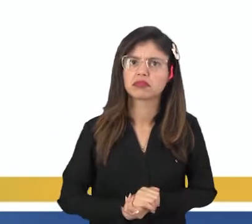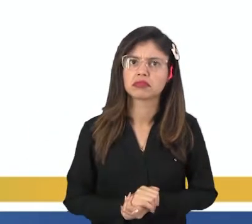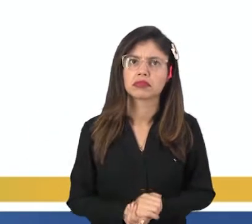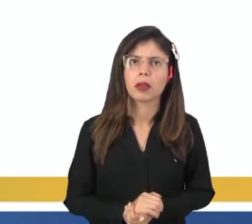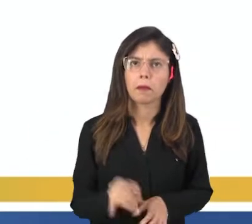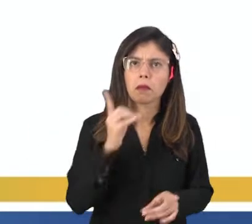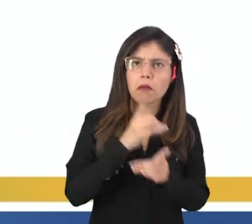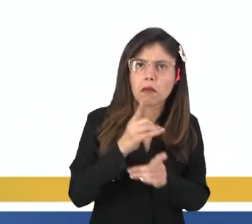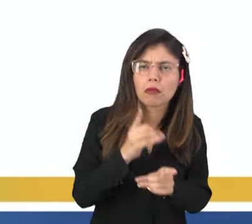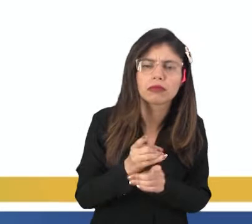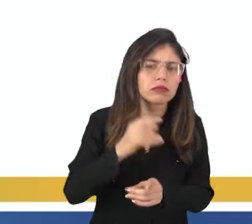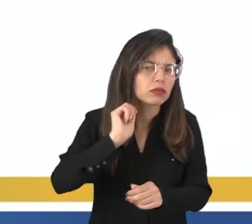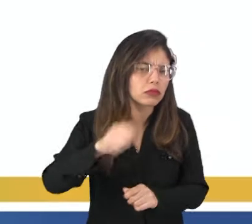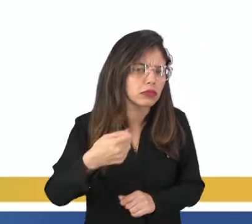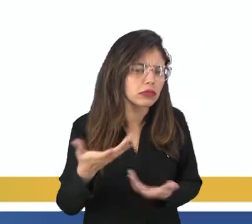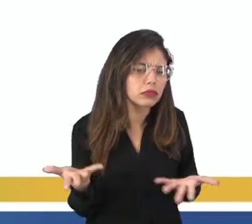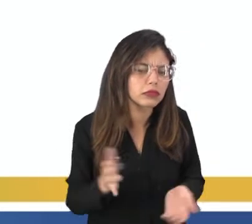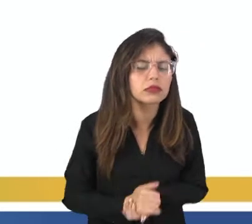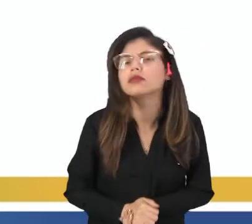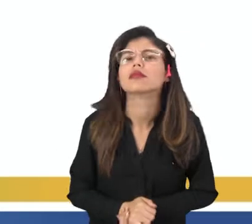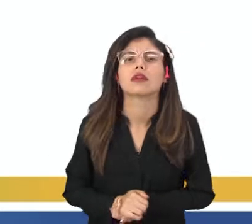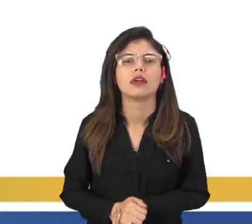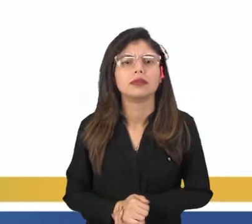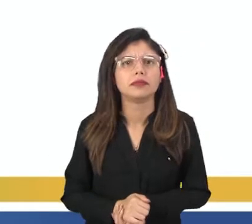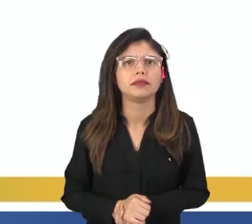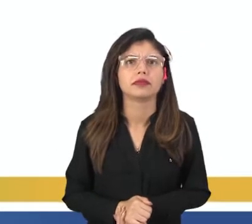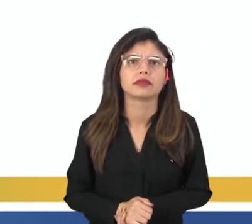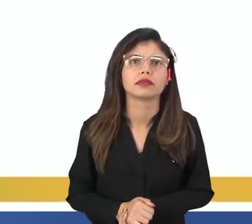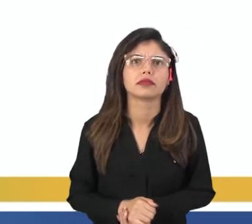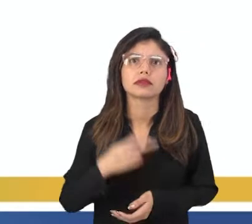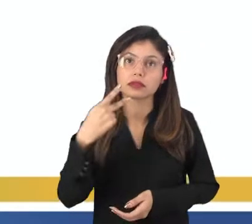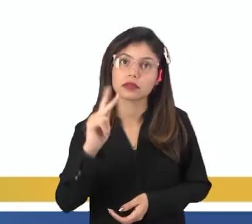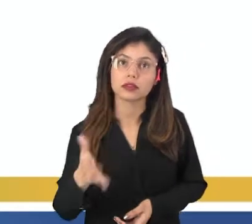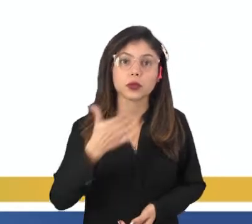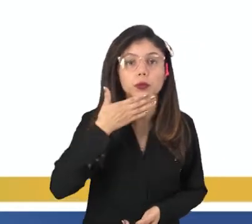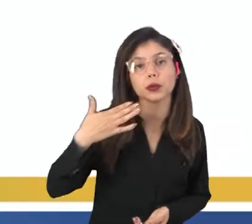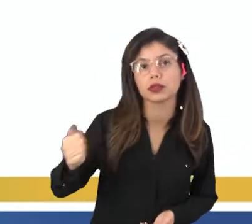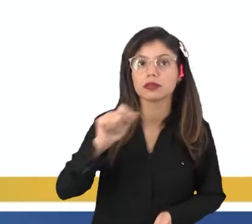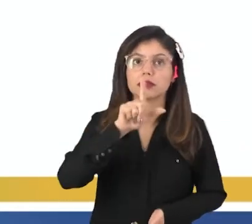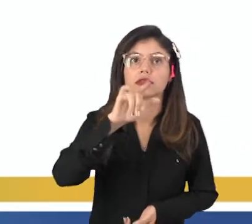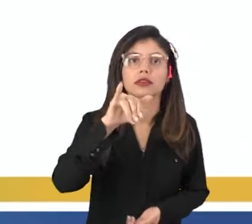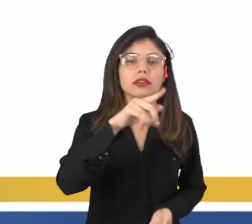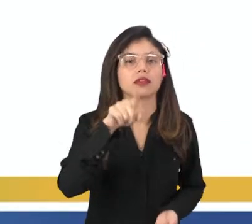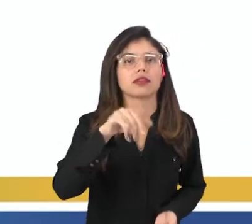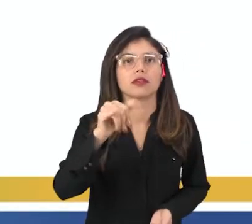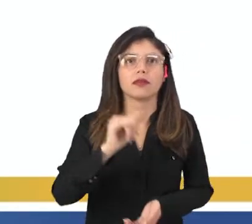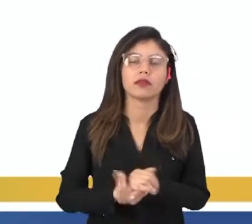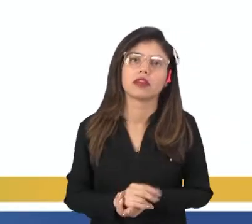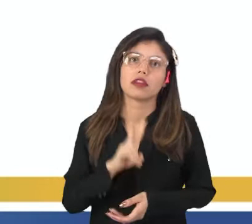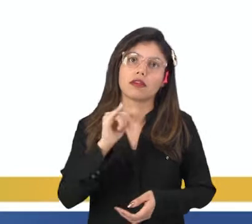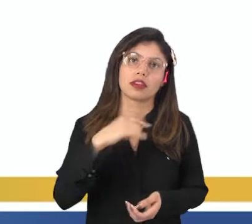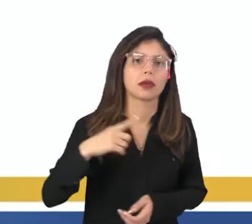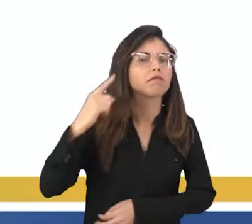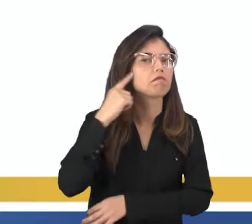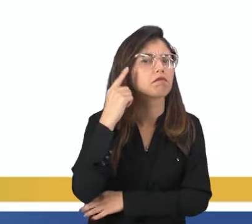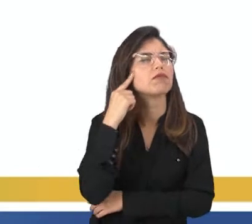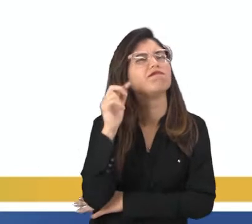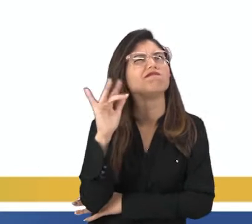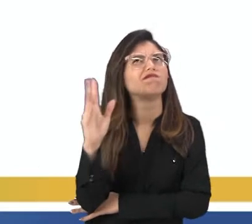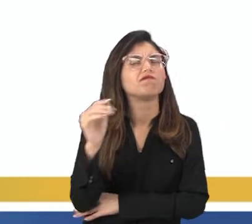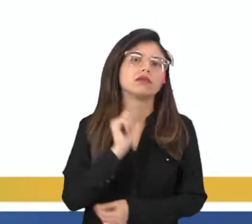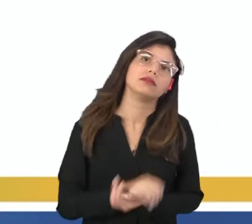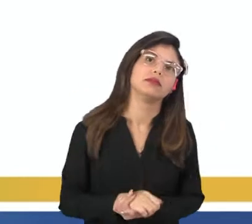os segredos guardados ali dentro jeremih jeremih e sua melhor amiga lizzy vão ter que usar a